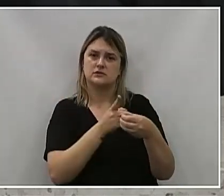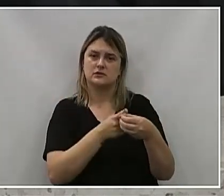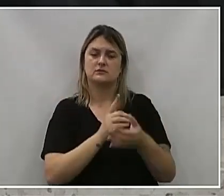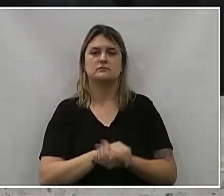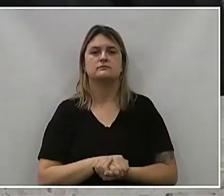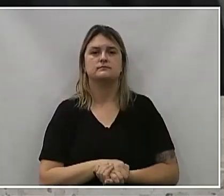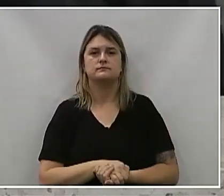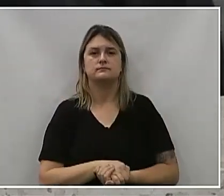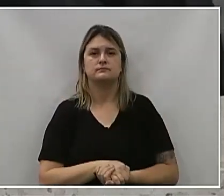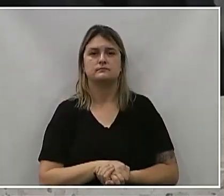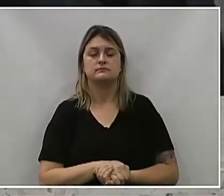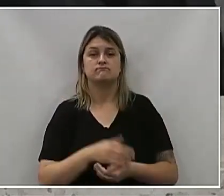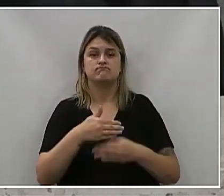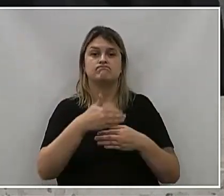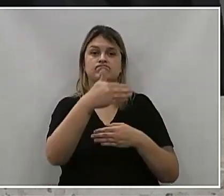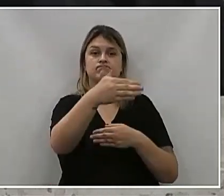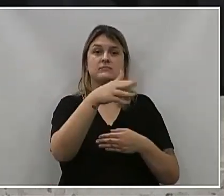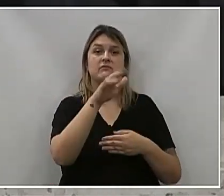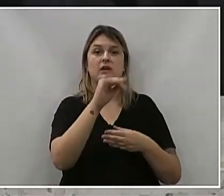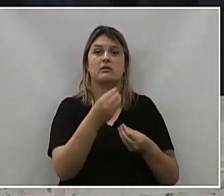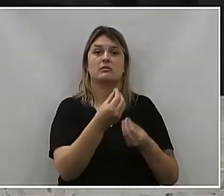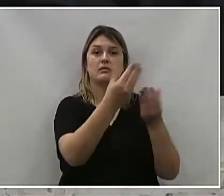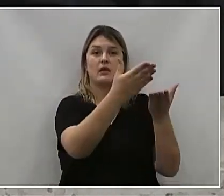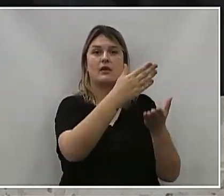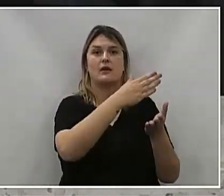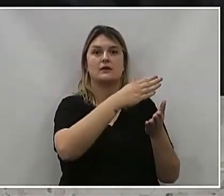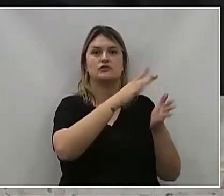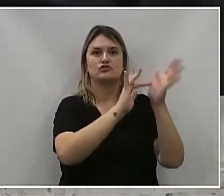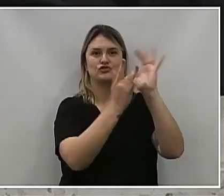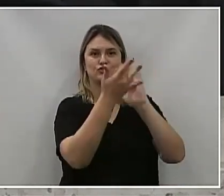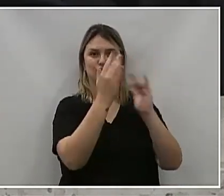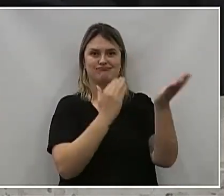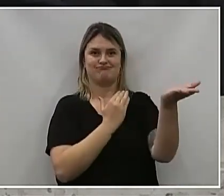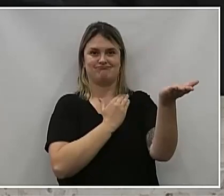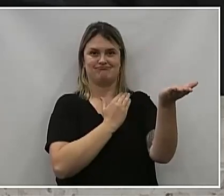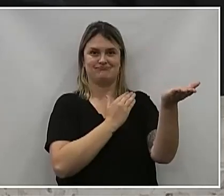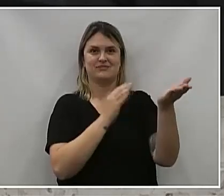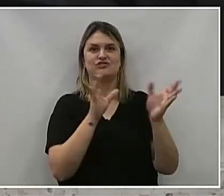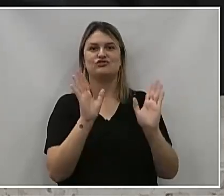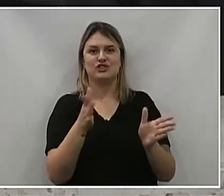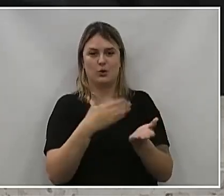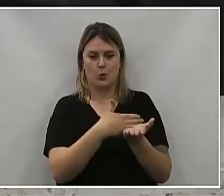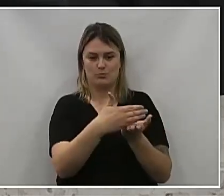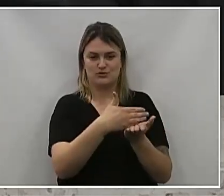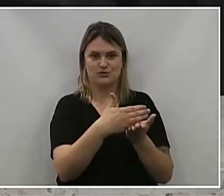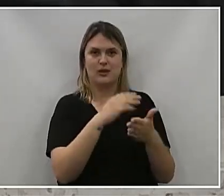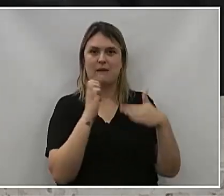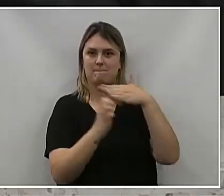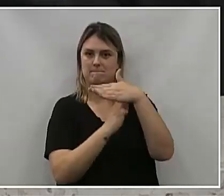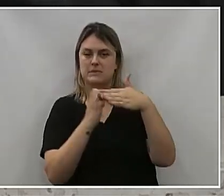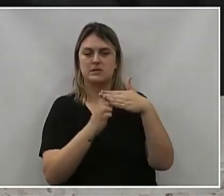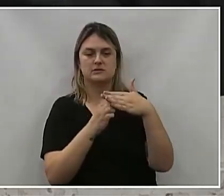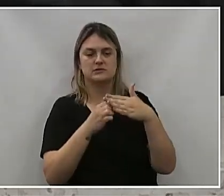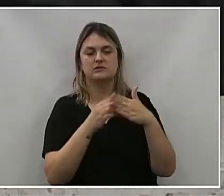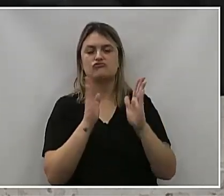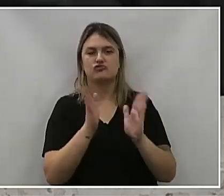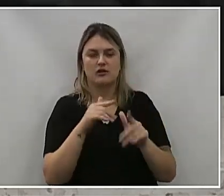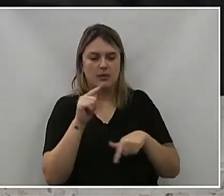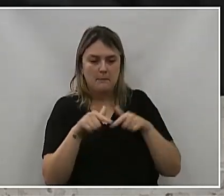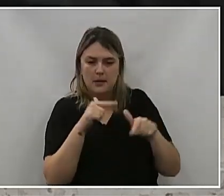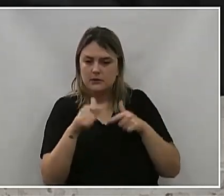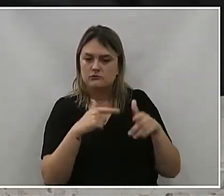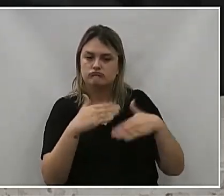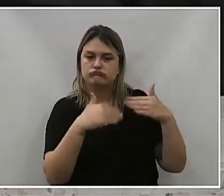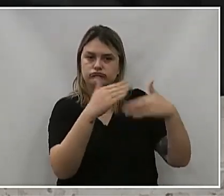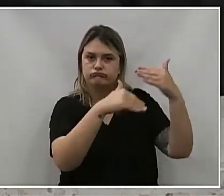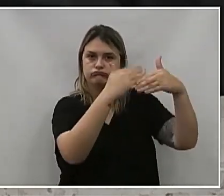cidade. Daqui a pouco teremos a entrega do Morro do Cristo, que também já começou a obra. Empresas, pelo que a gente